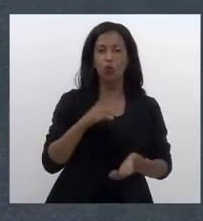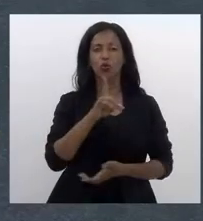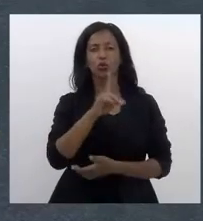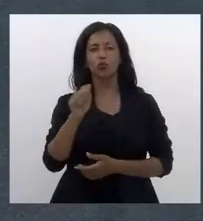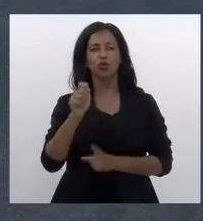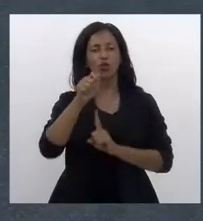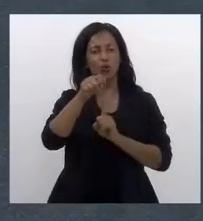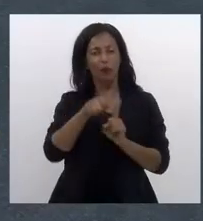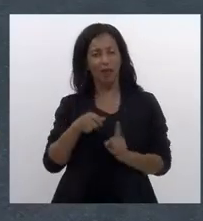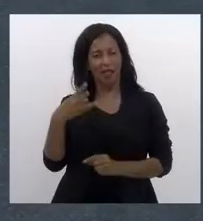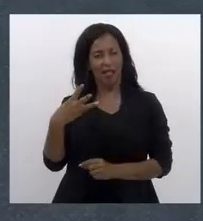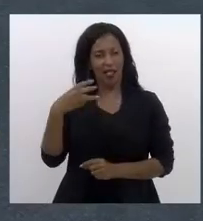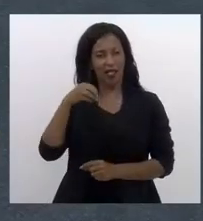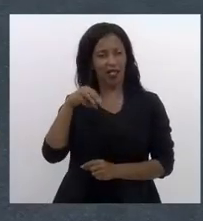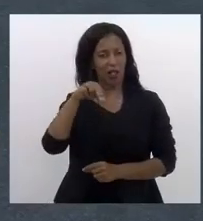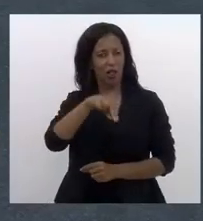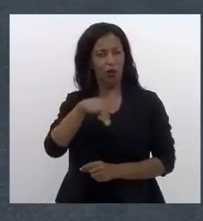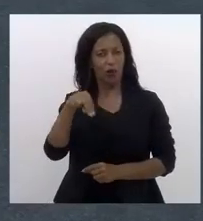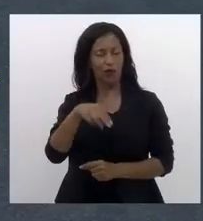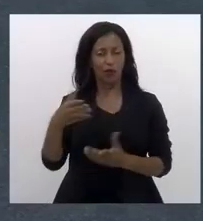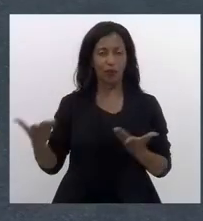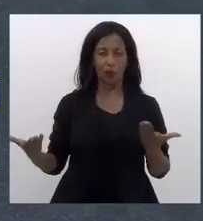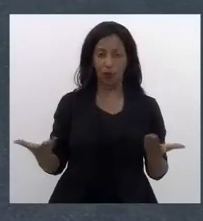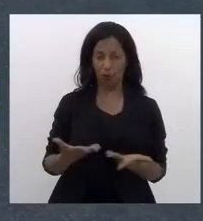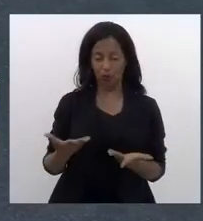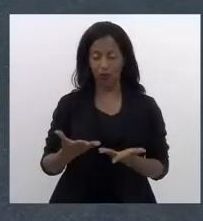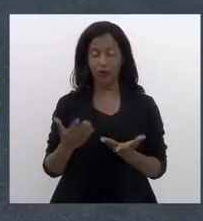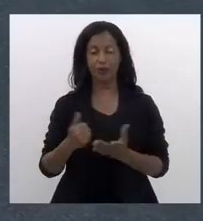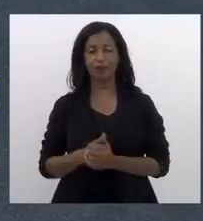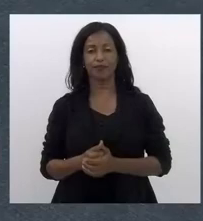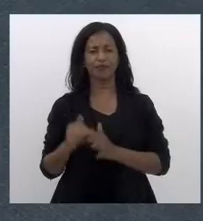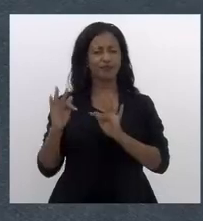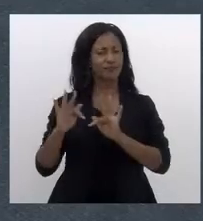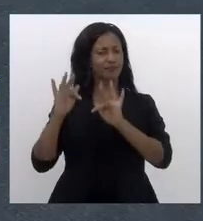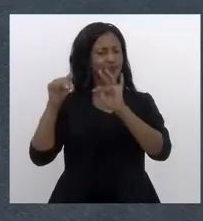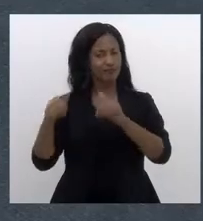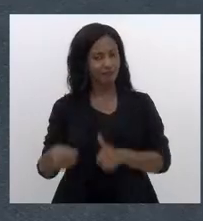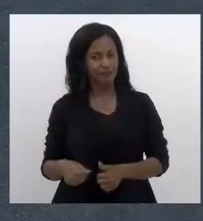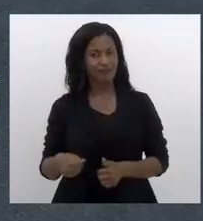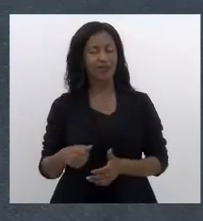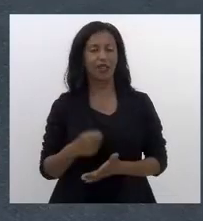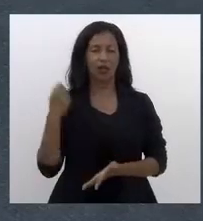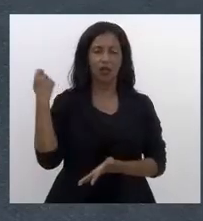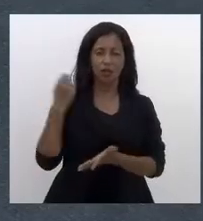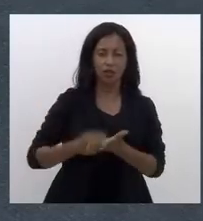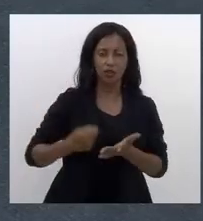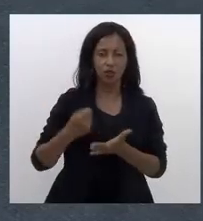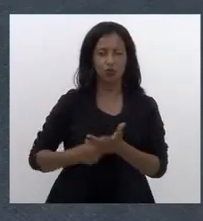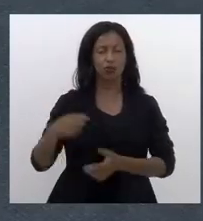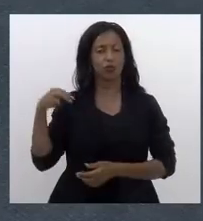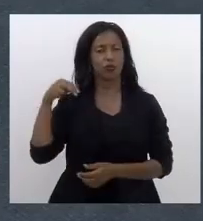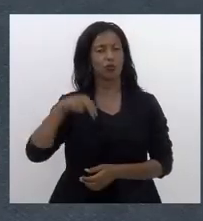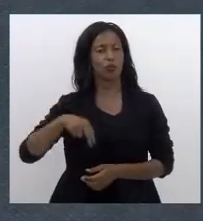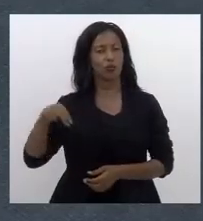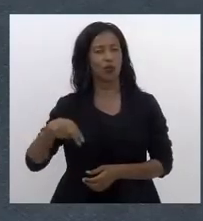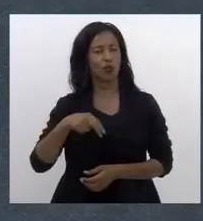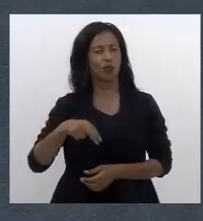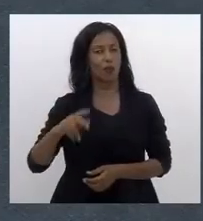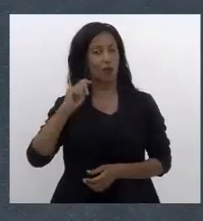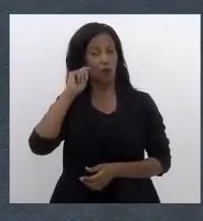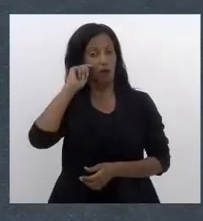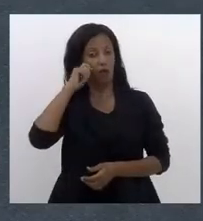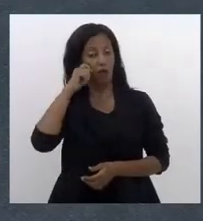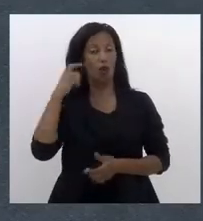do mês de novembro, hoje, dia 30 de novembro, encerrando as lutas do Novembro Negro, onde a